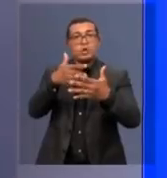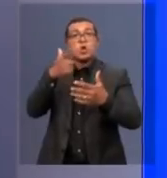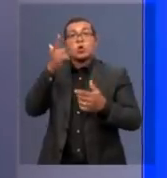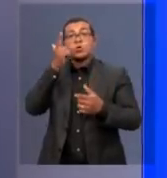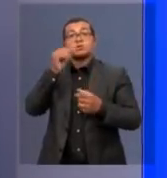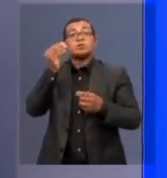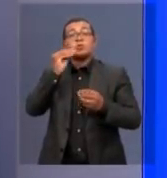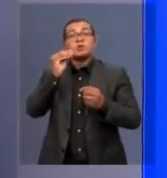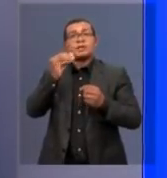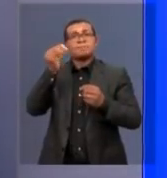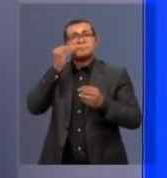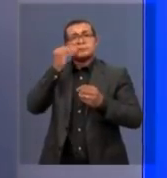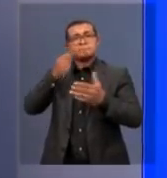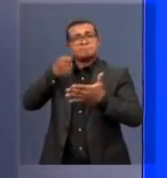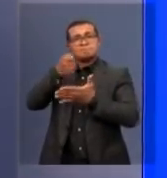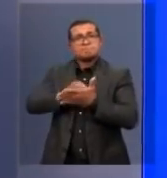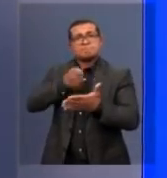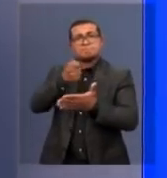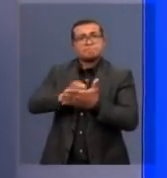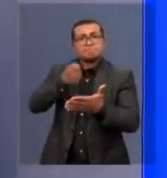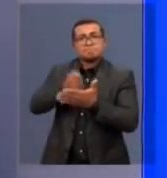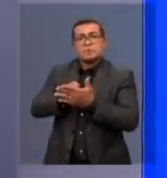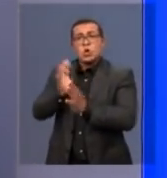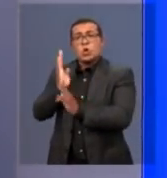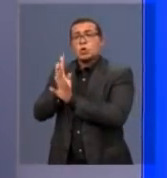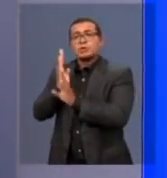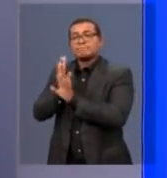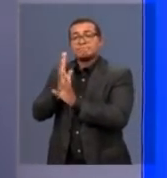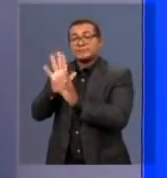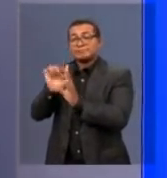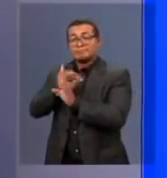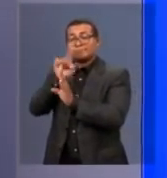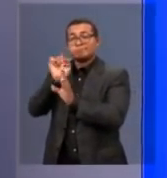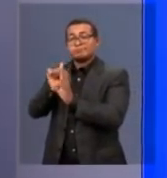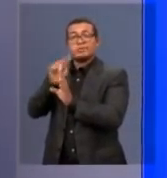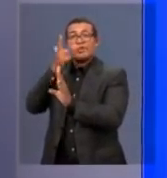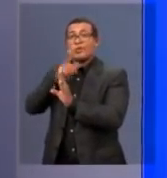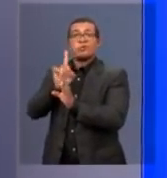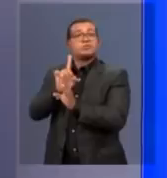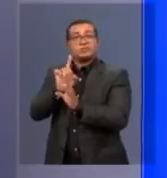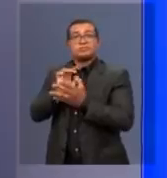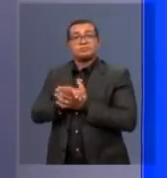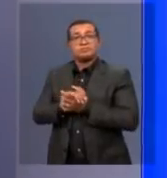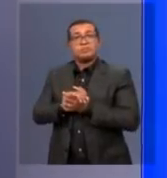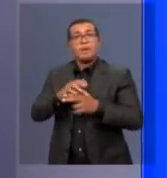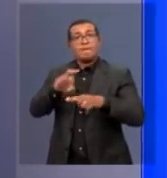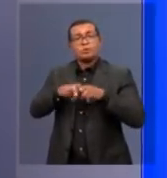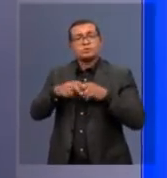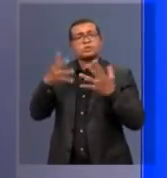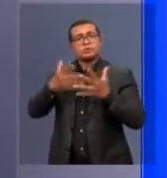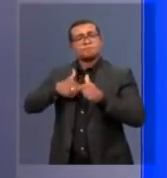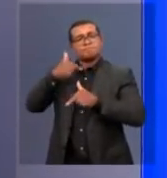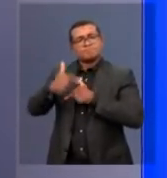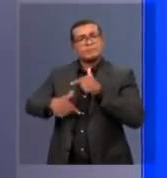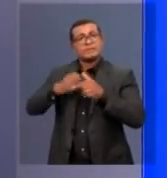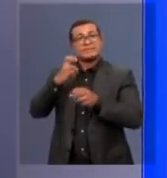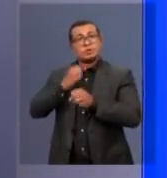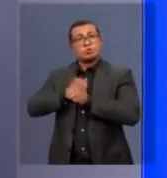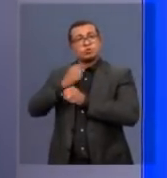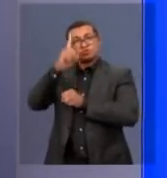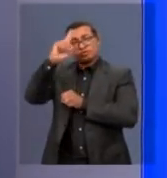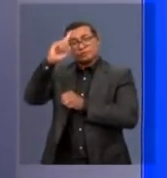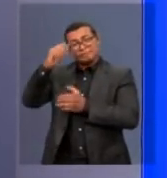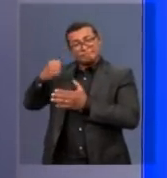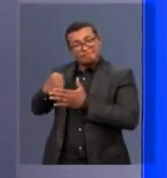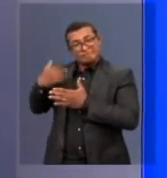encontrar esse processo e não encontrando então nós chegamos à conclusão hoje trabalhando cinco dias que efetivamente o